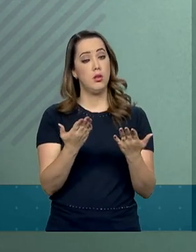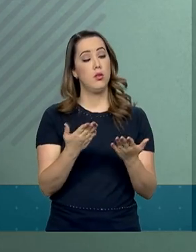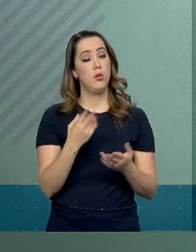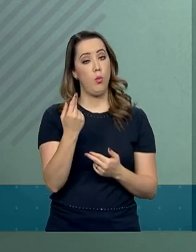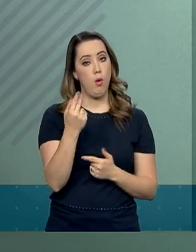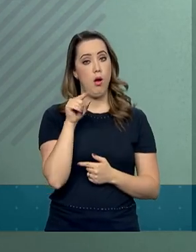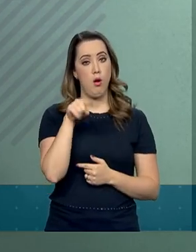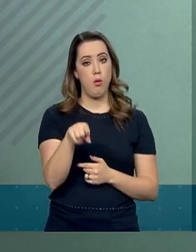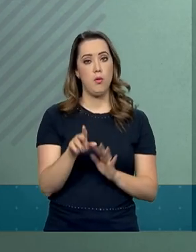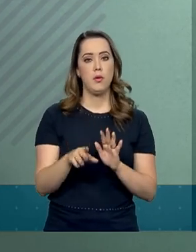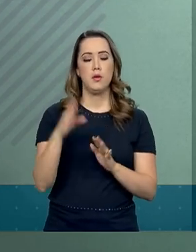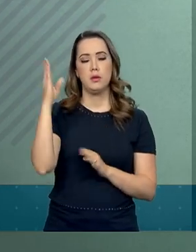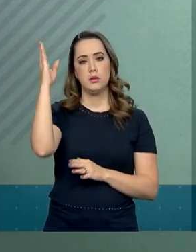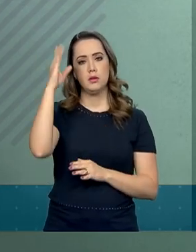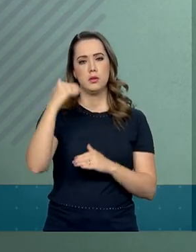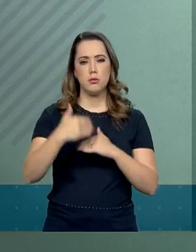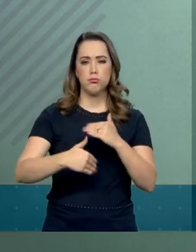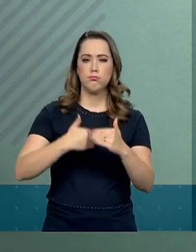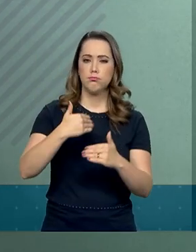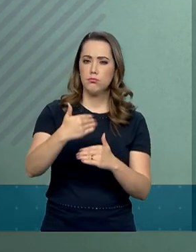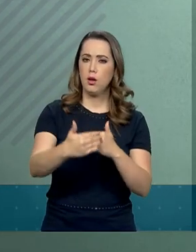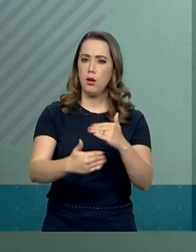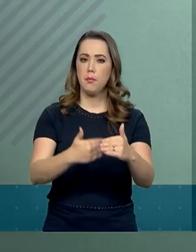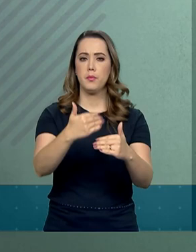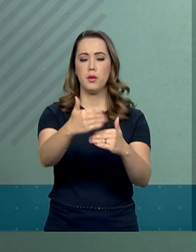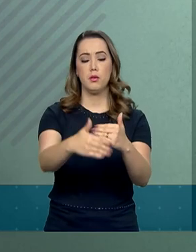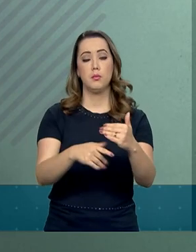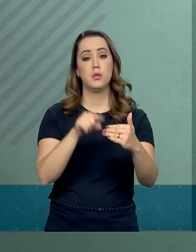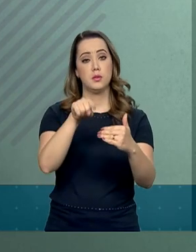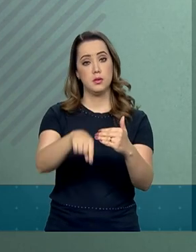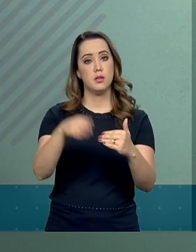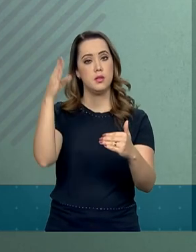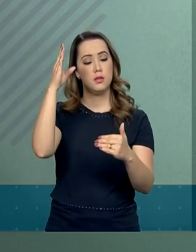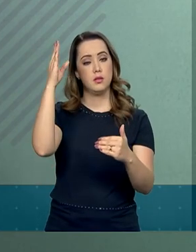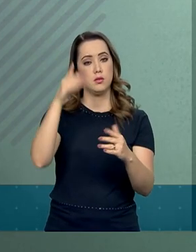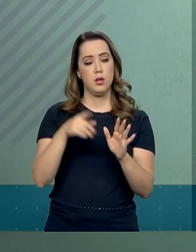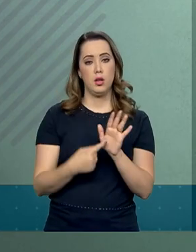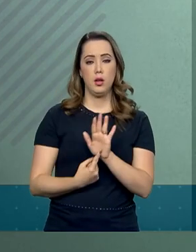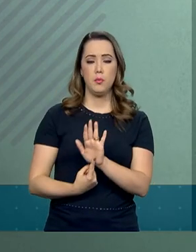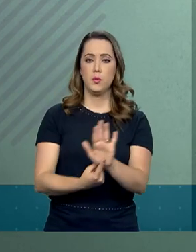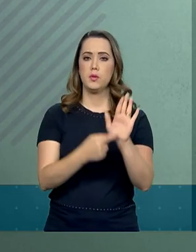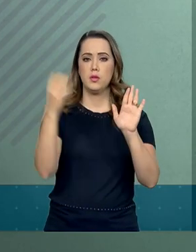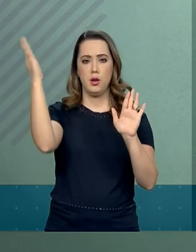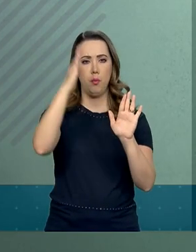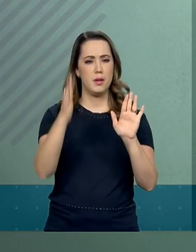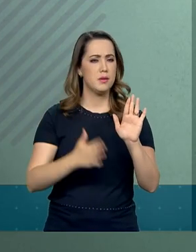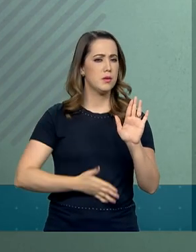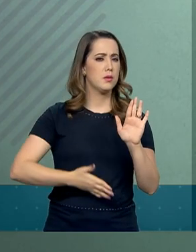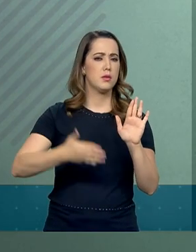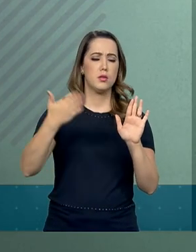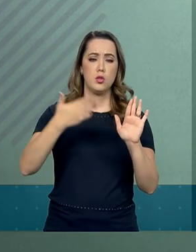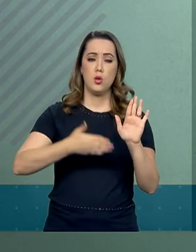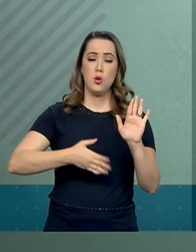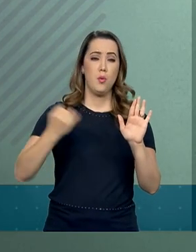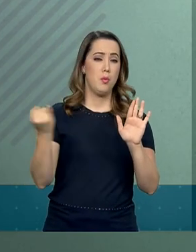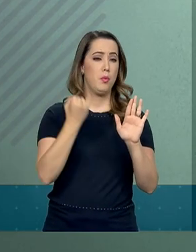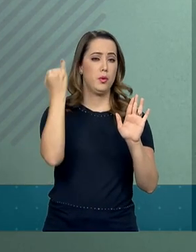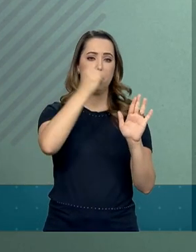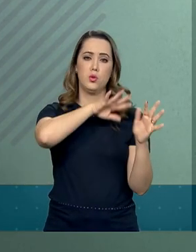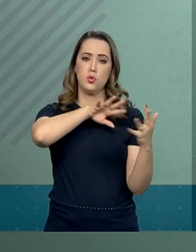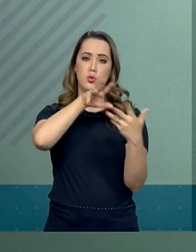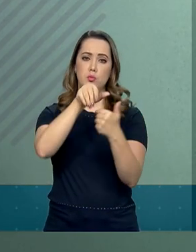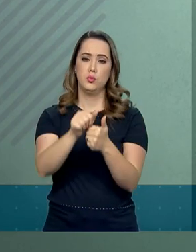caminhada que é colocar o brasil em condição ainda maior de destaque no cenário nacional no cenário internacional